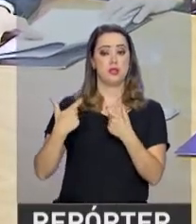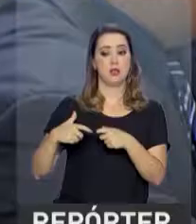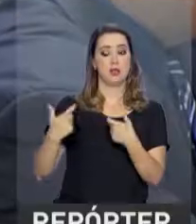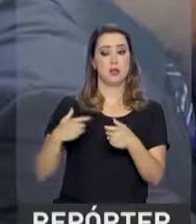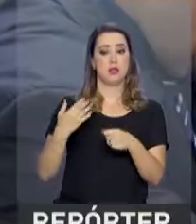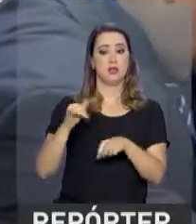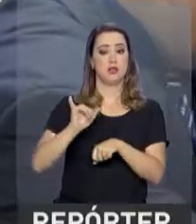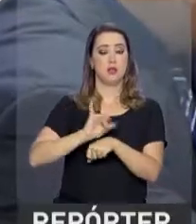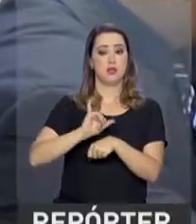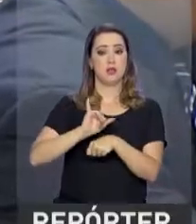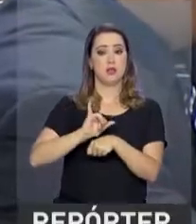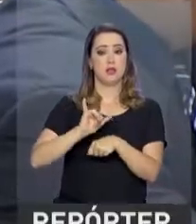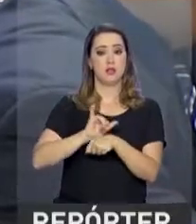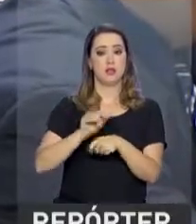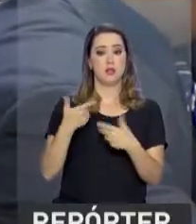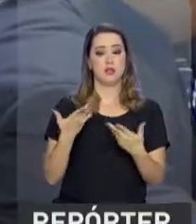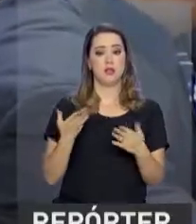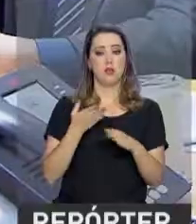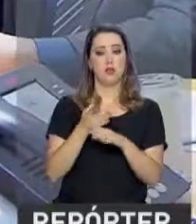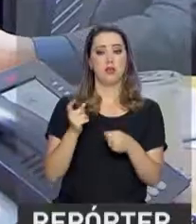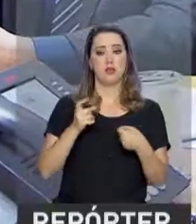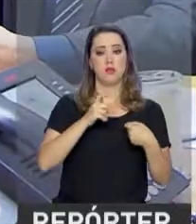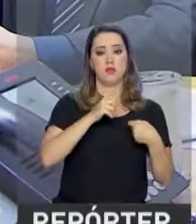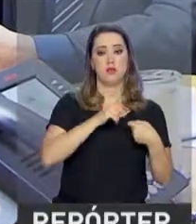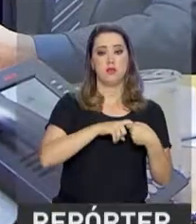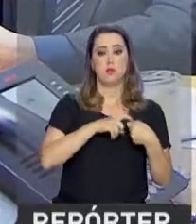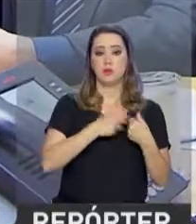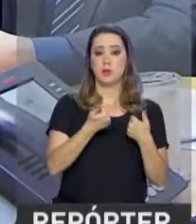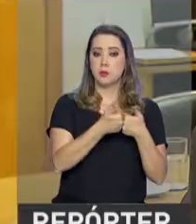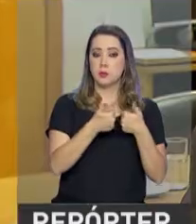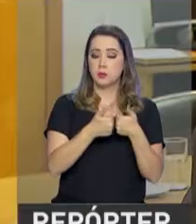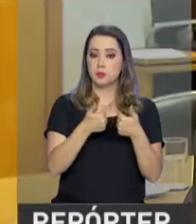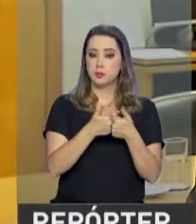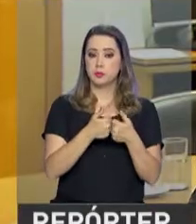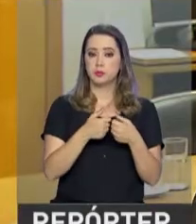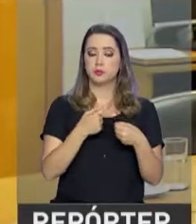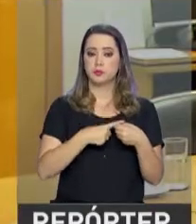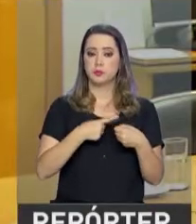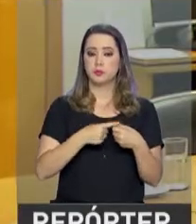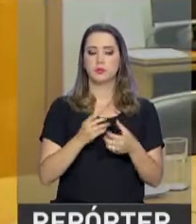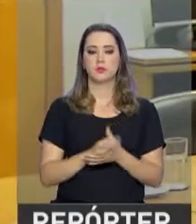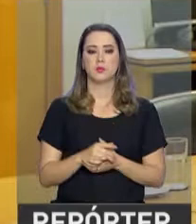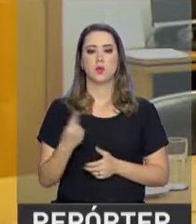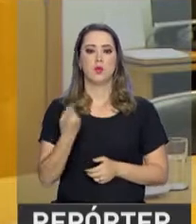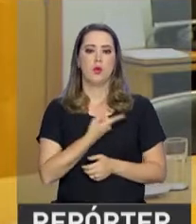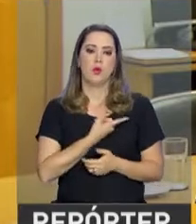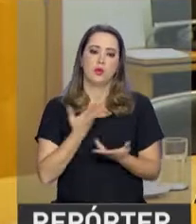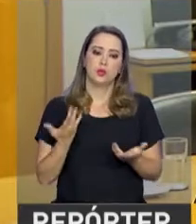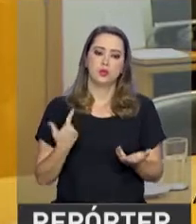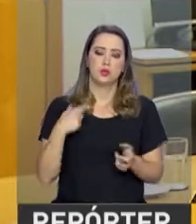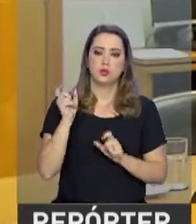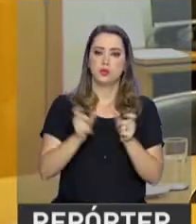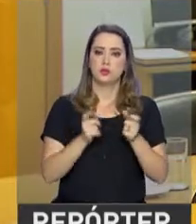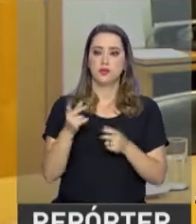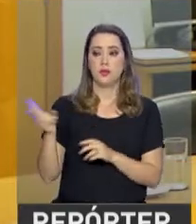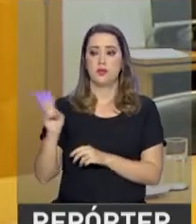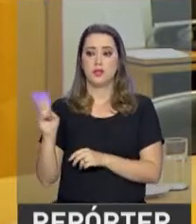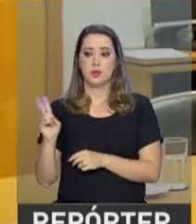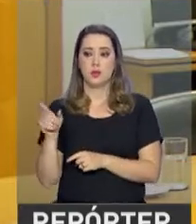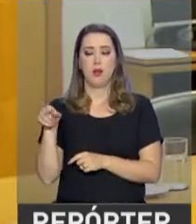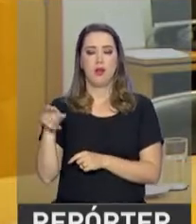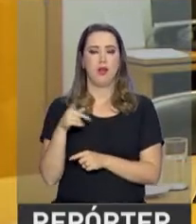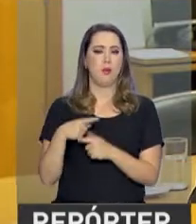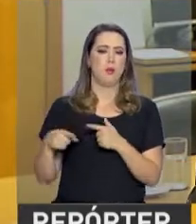estão seguindo pra áreas indígenas nos limites da cidade hoje nós nos deparamos com a situação migratória nega venezuela situação